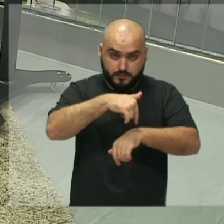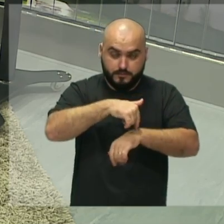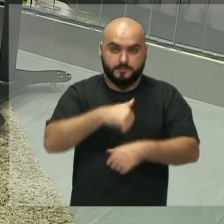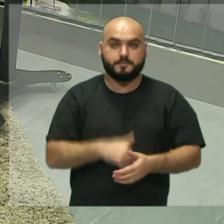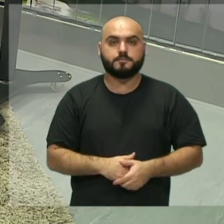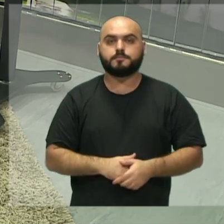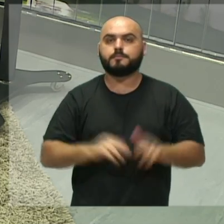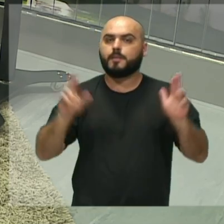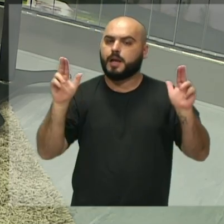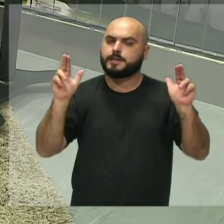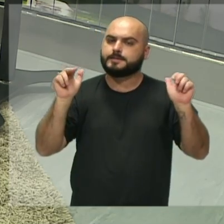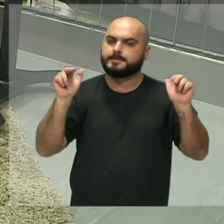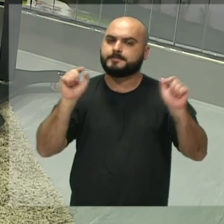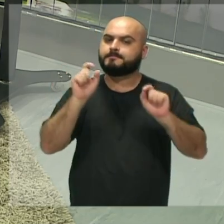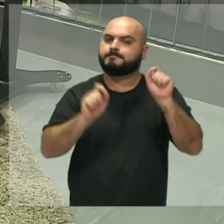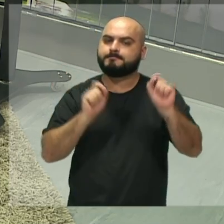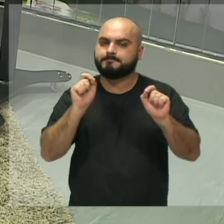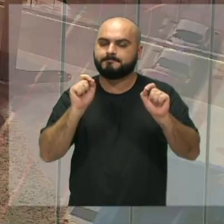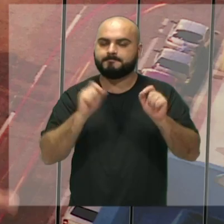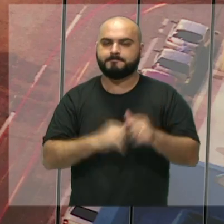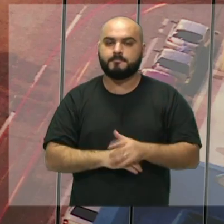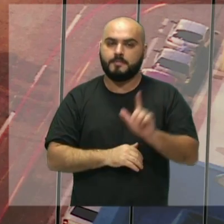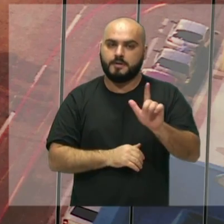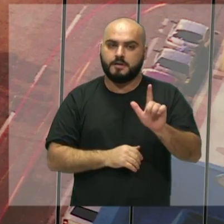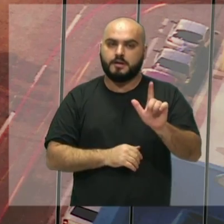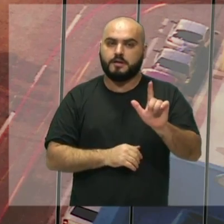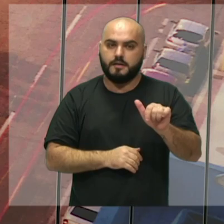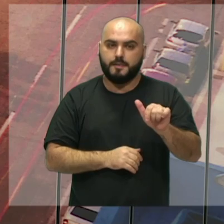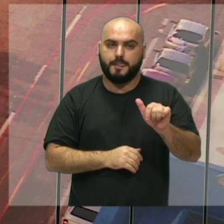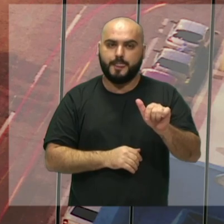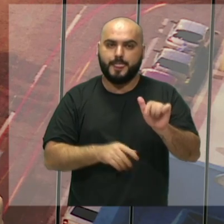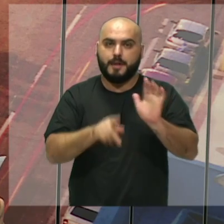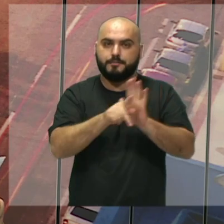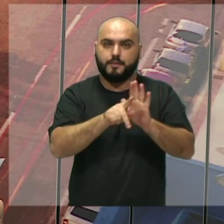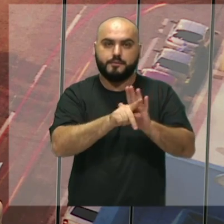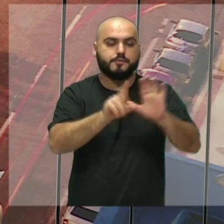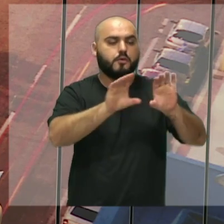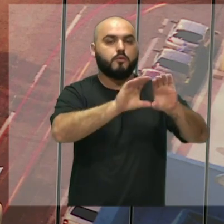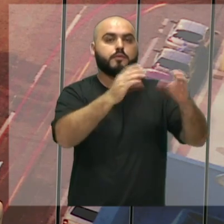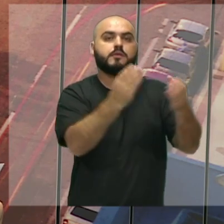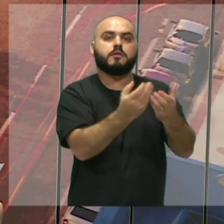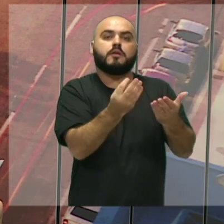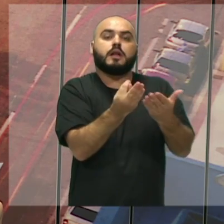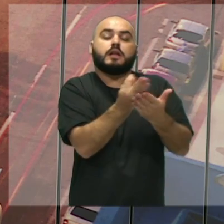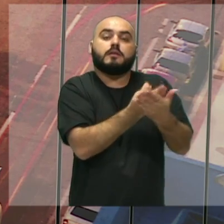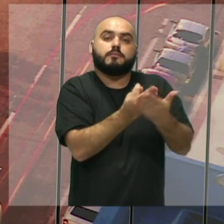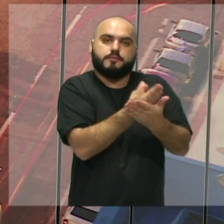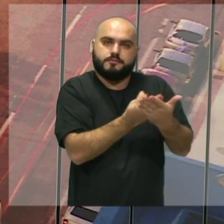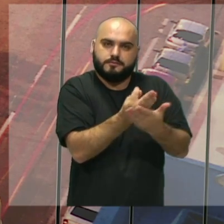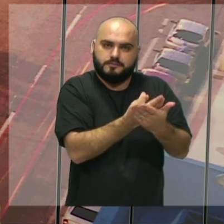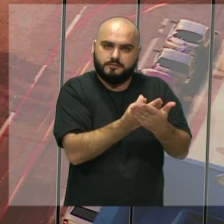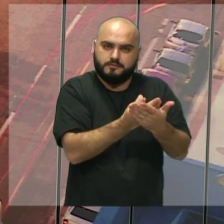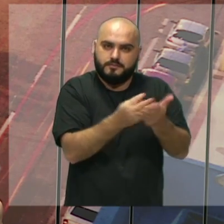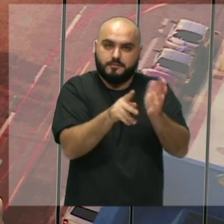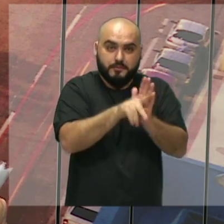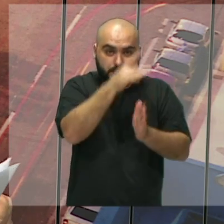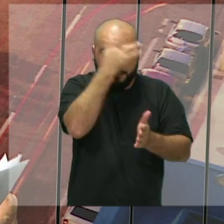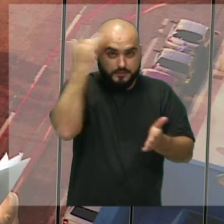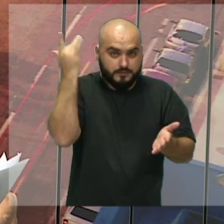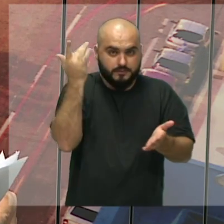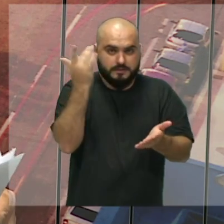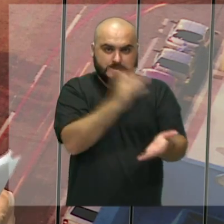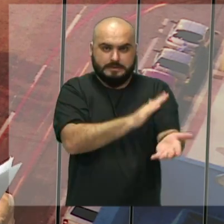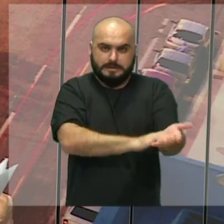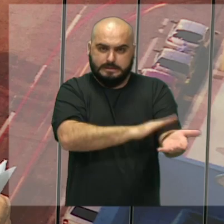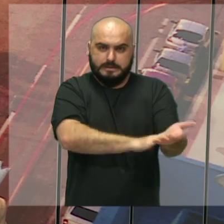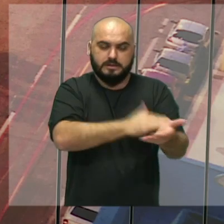um assunto que trata a respeito das comunidades terapêuticas para tratamento de dependentes químicos aqui no